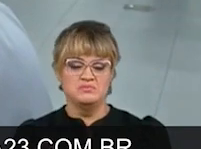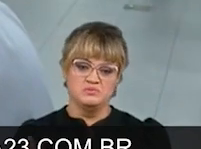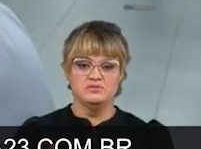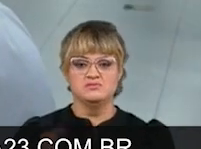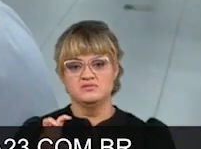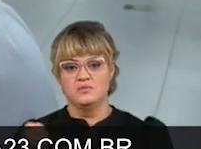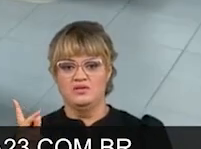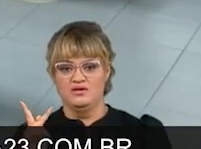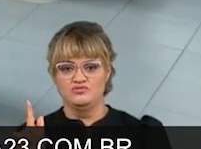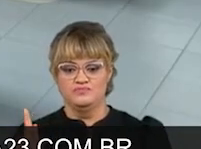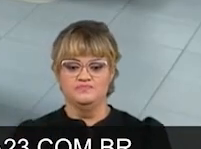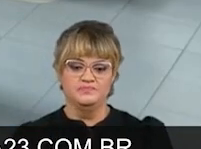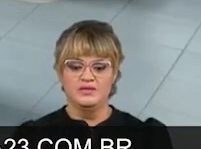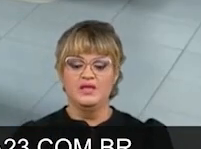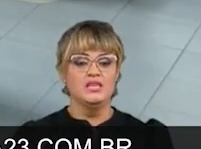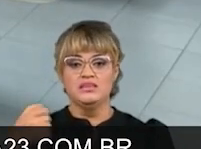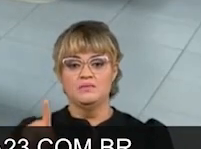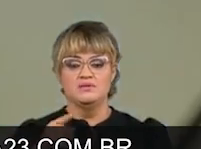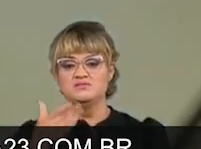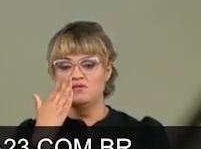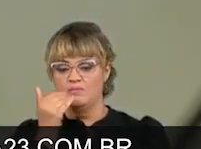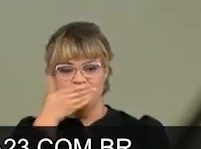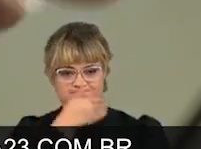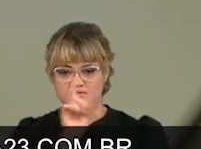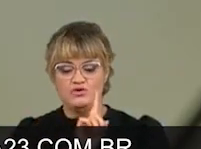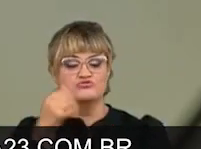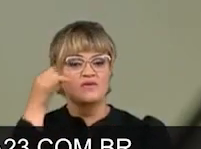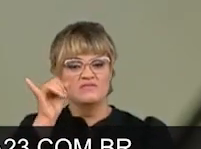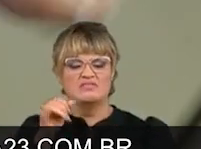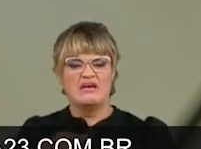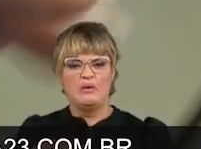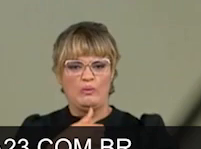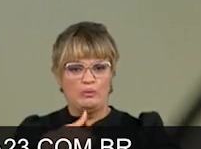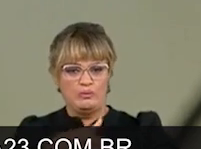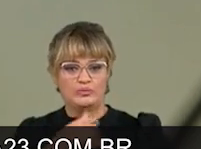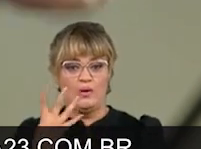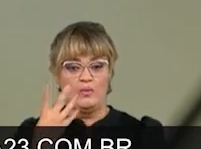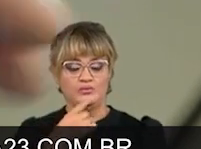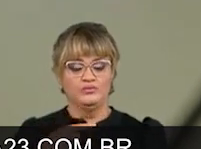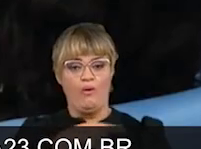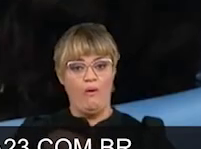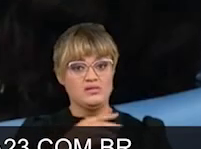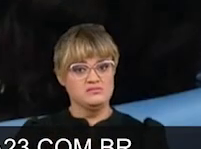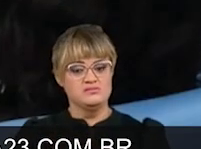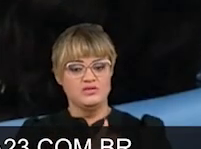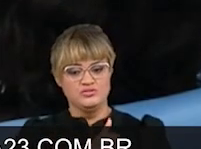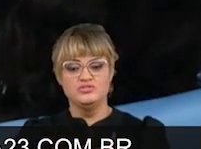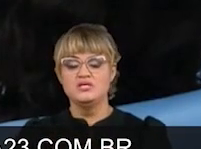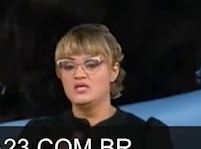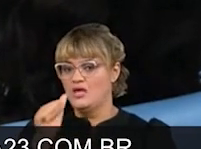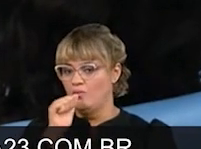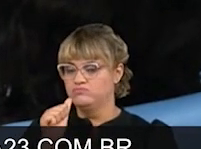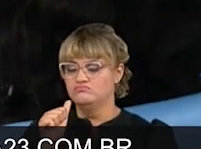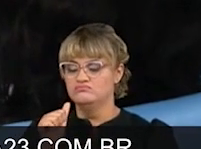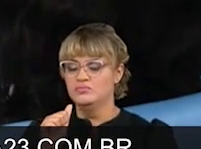menos 50 quilos. Não é necessário fazer jejum. Basta evitar alimentos gordurosos 4 horas antes de doar e não ter ingerido